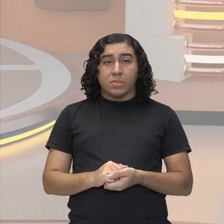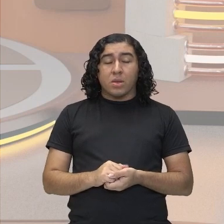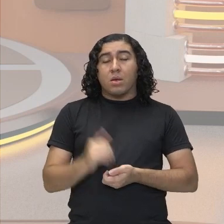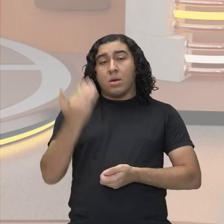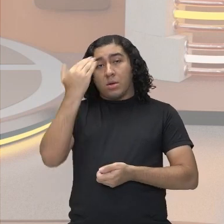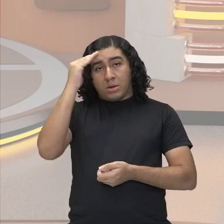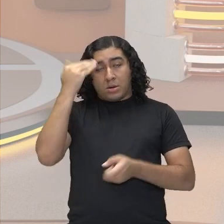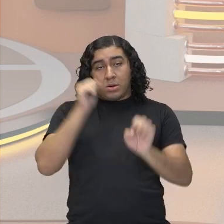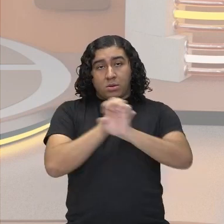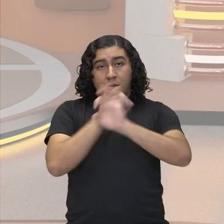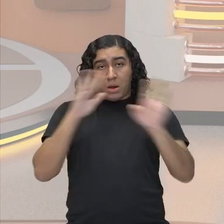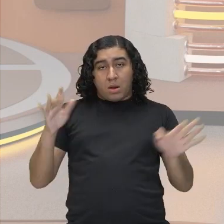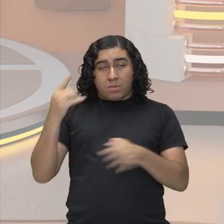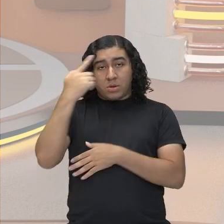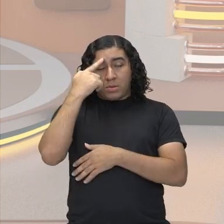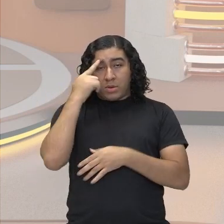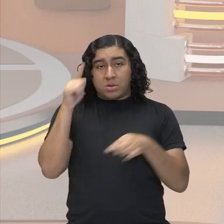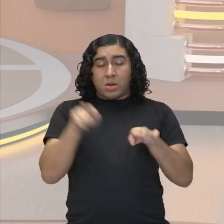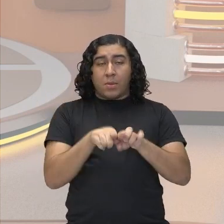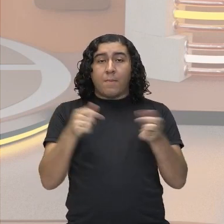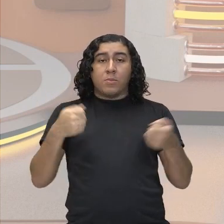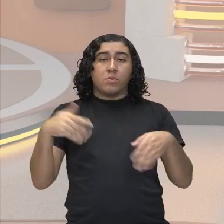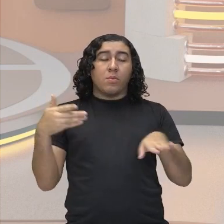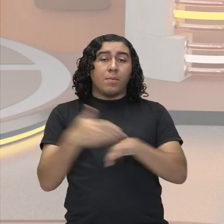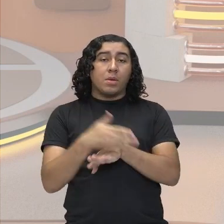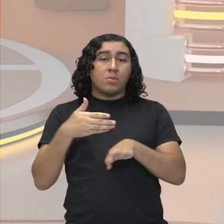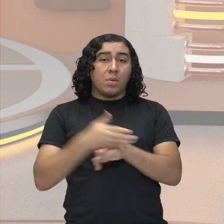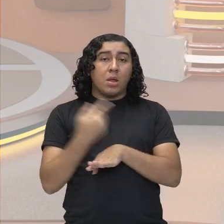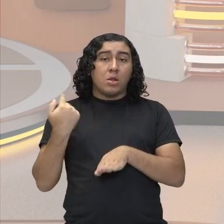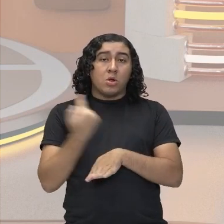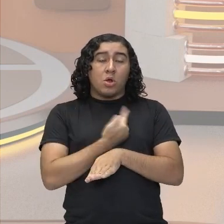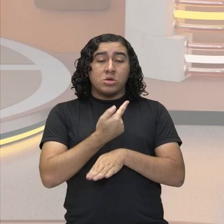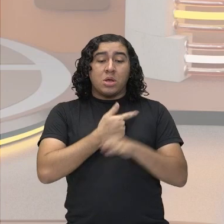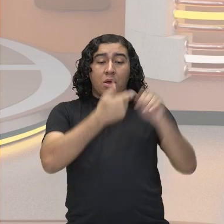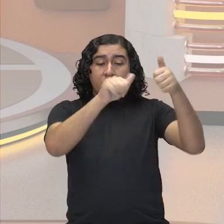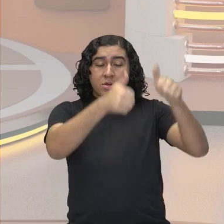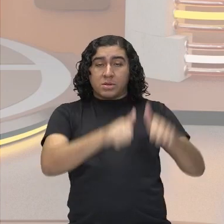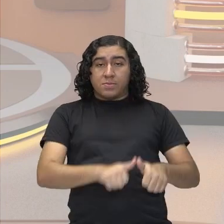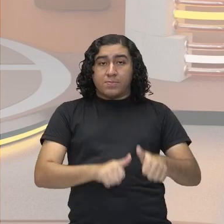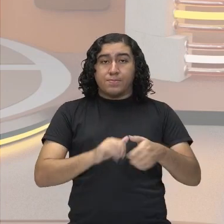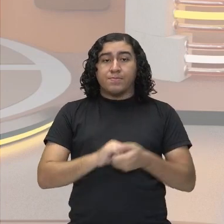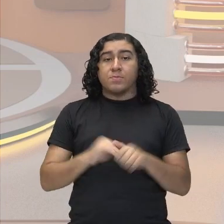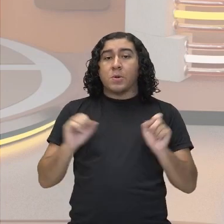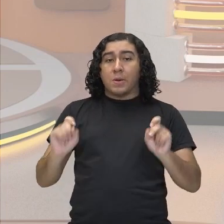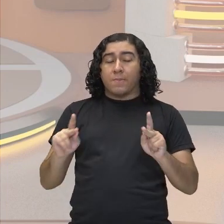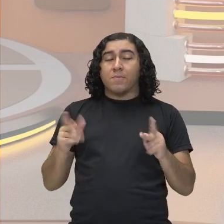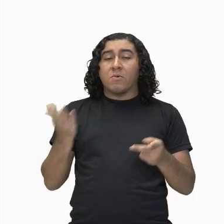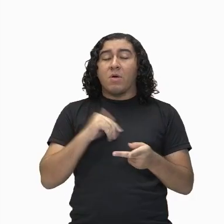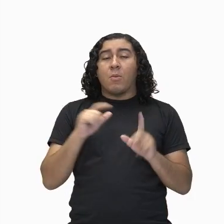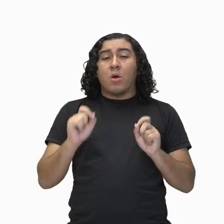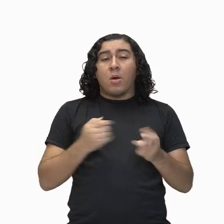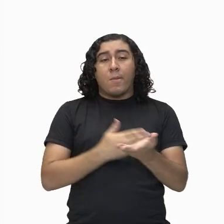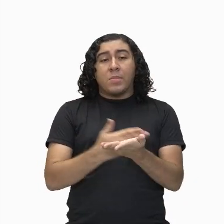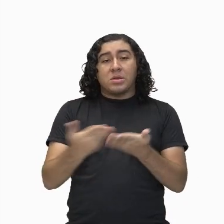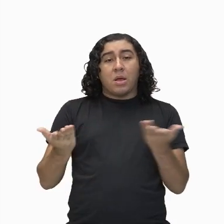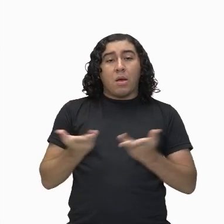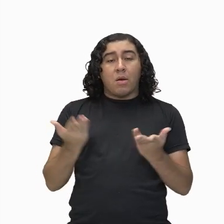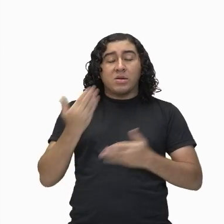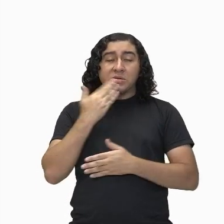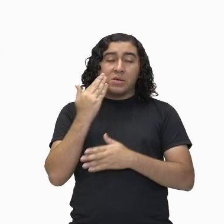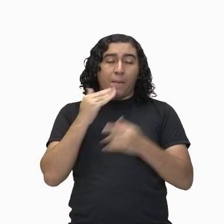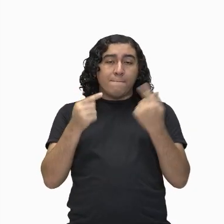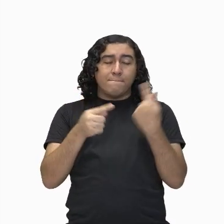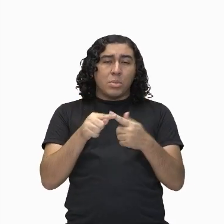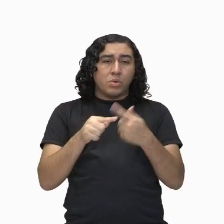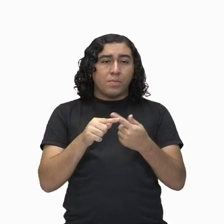entender esse seu pensamento também para participarmos das nossas avaliações. Tá bom? Então, vamos entender um pouquinho o que ele